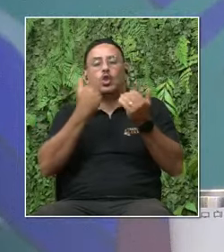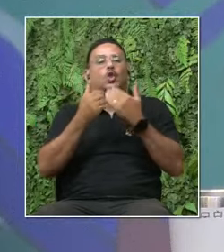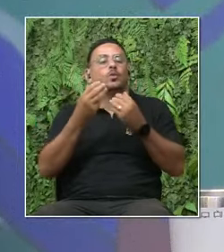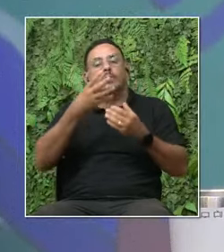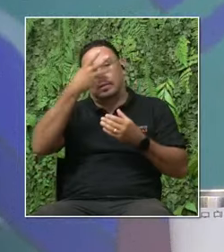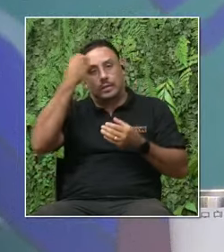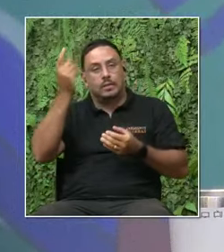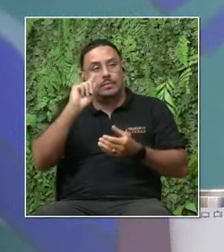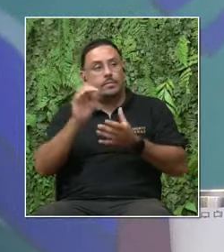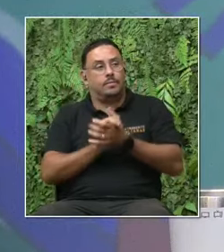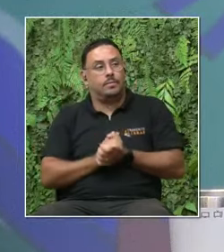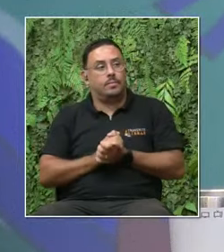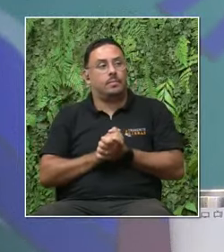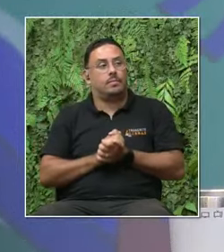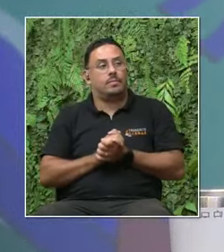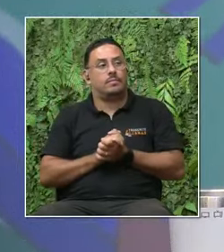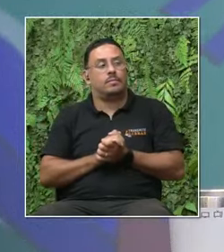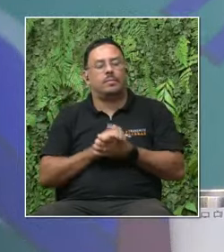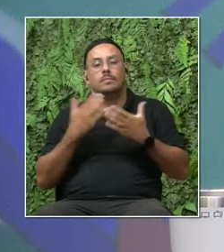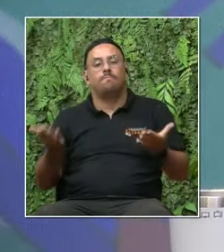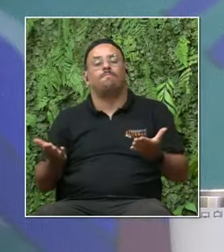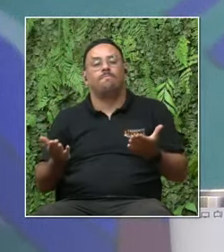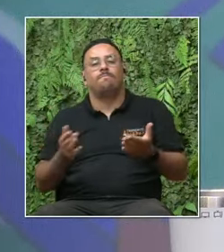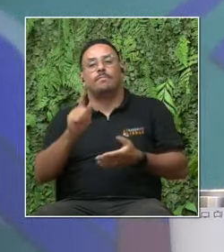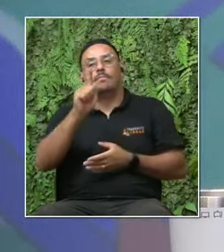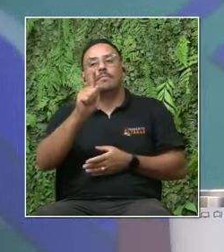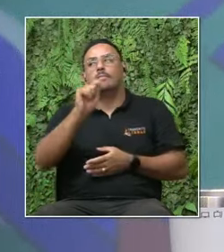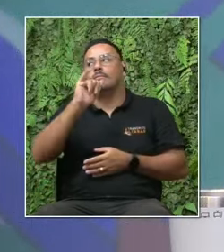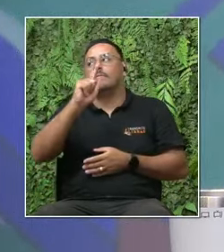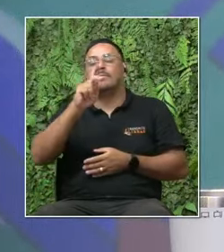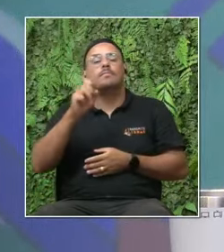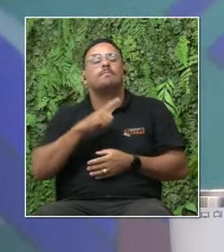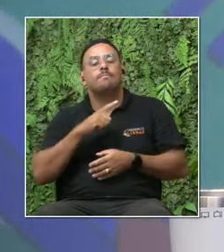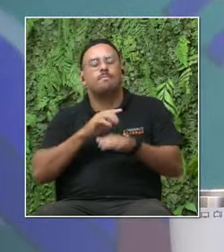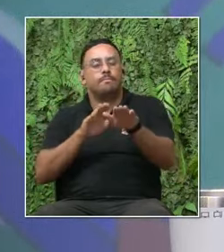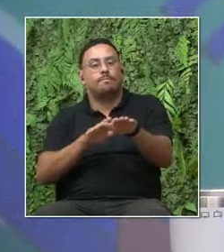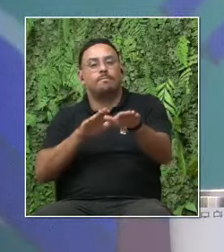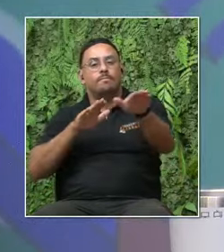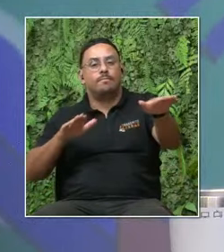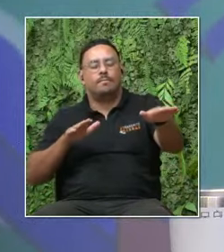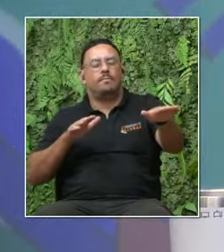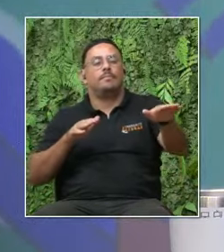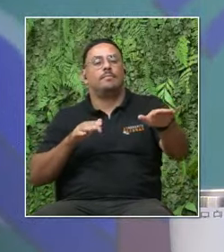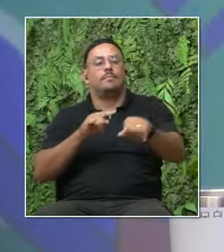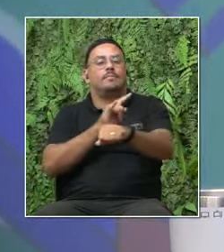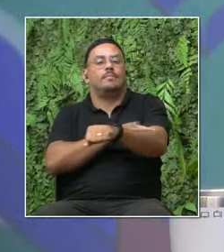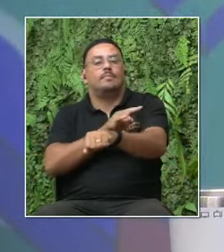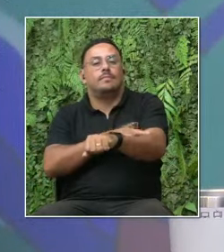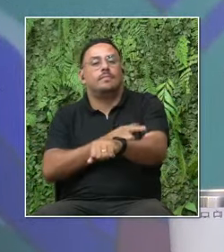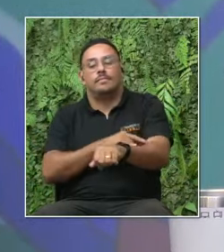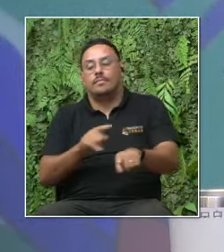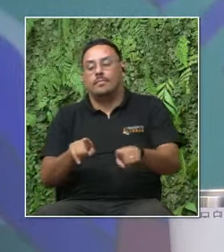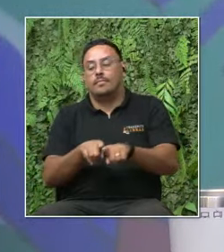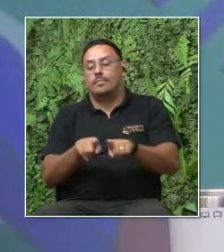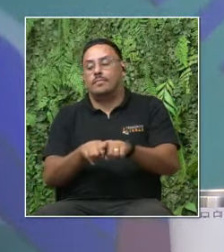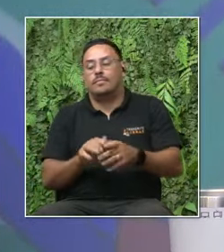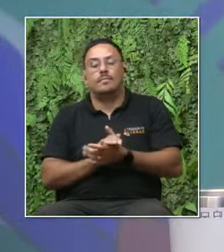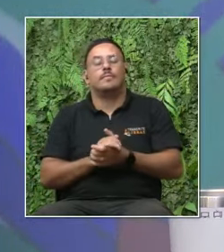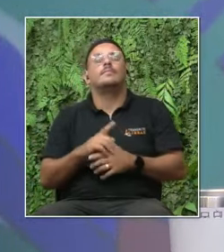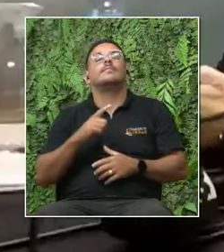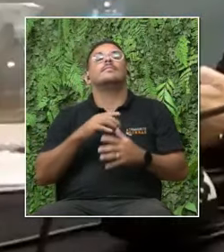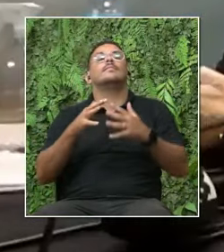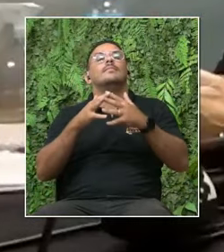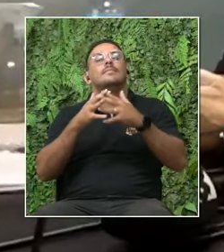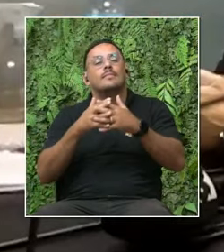Esquece já o Gilbert Campos tinha trânsito para a o banheiro também não sim Bob cara tava